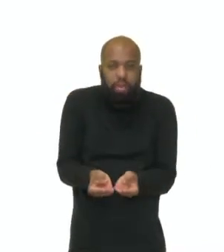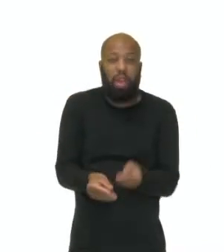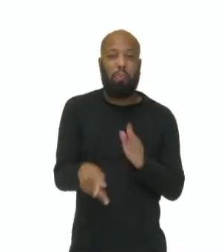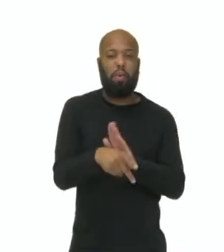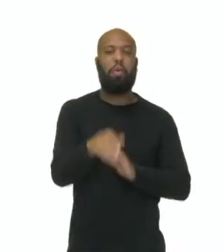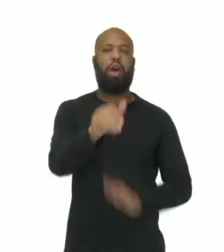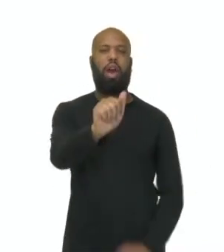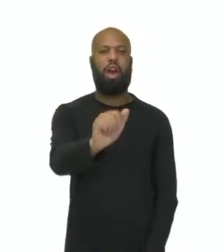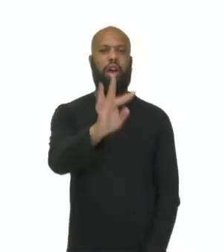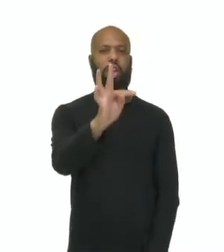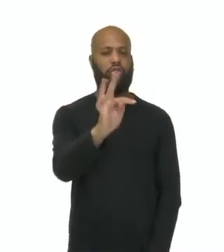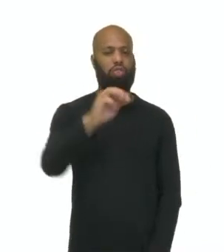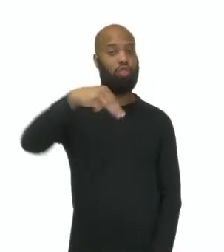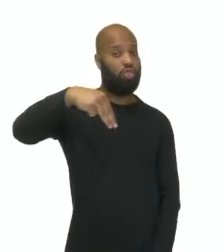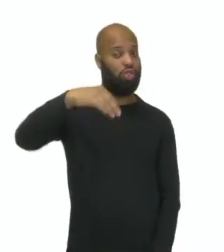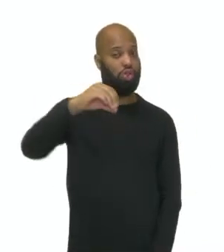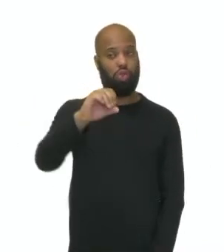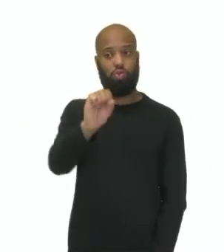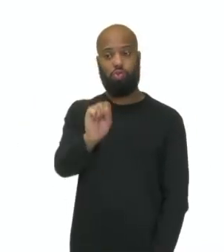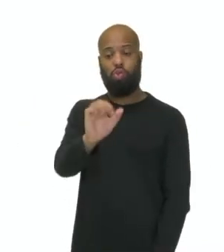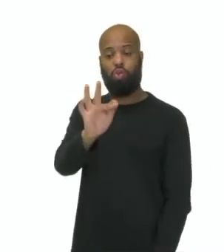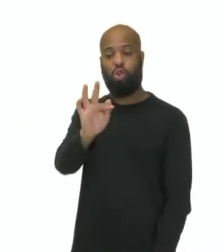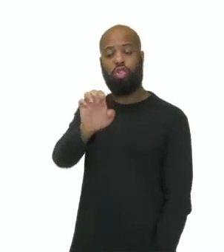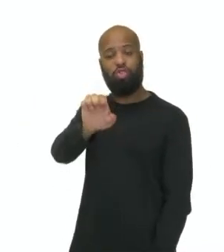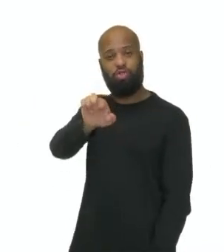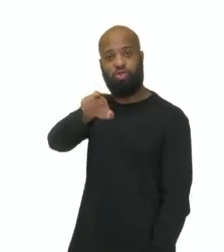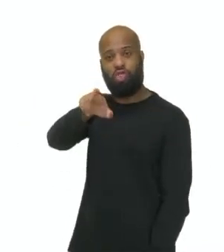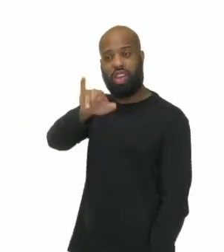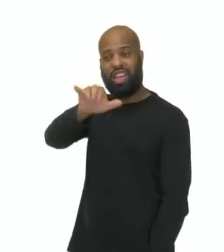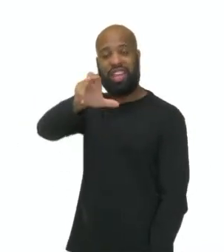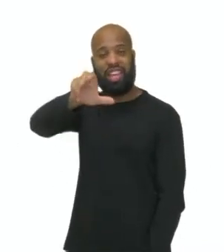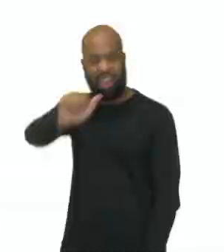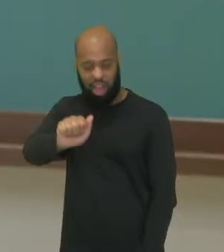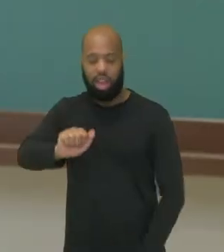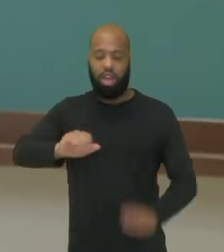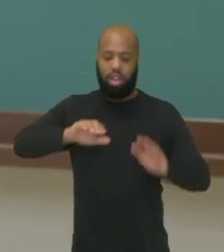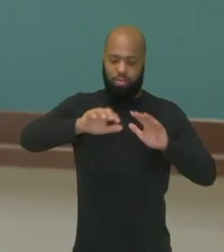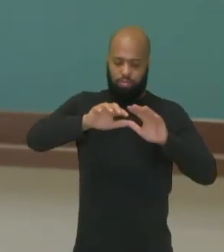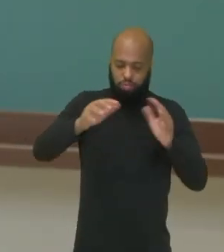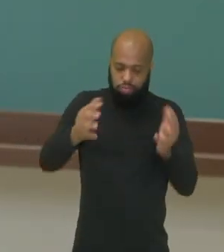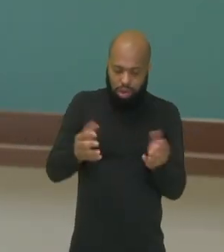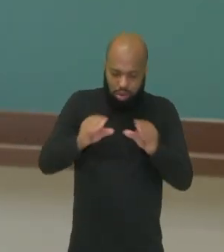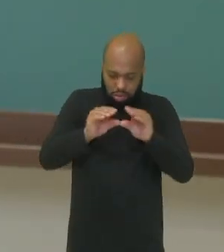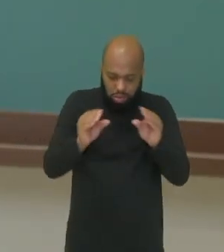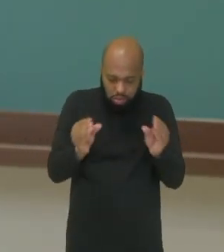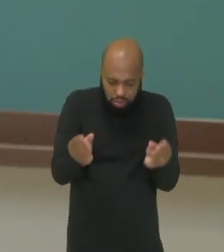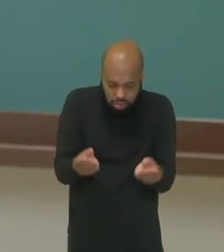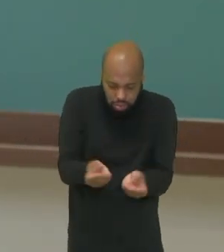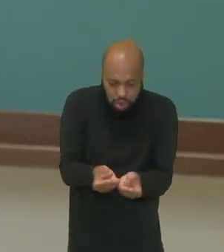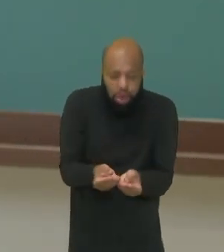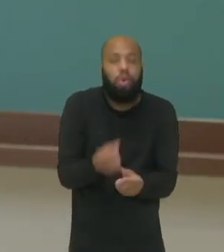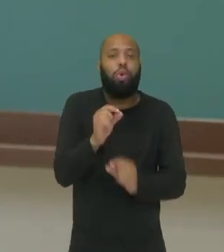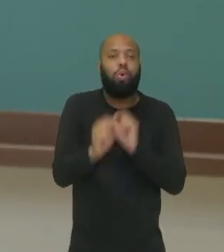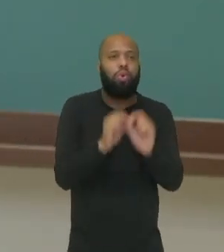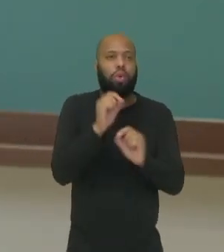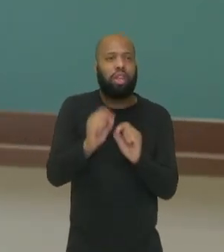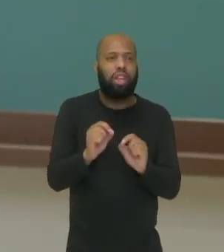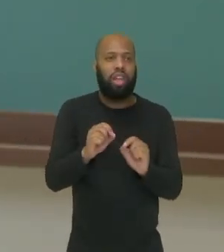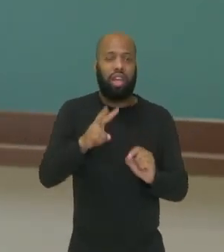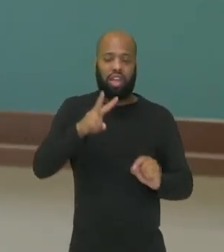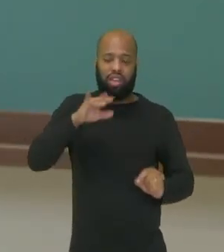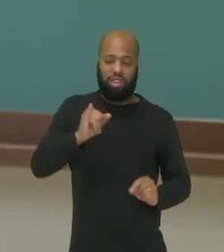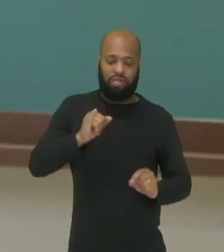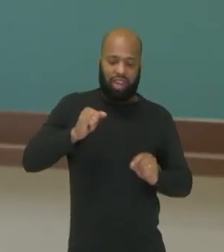essa camada atmosférica, ela tem a função ali, né, de transmitir para a